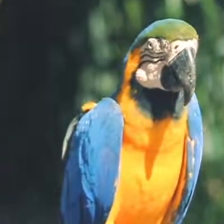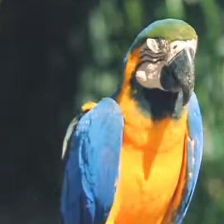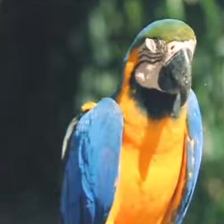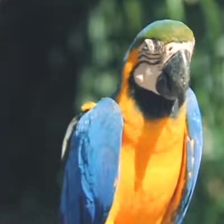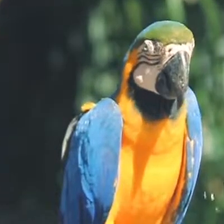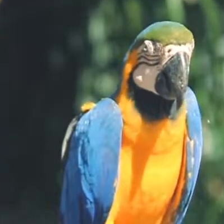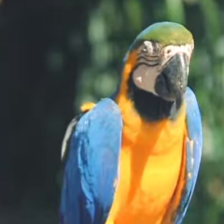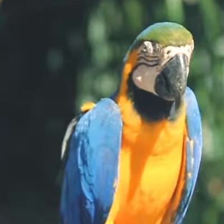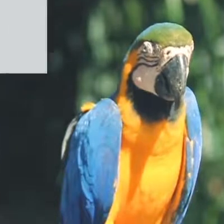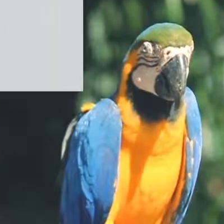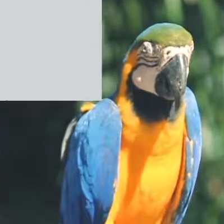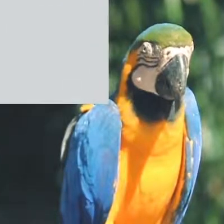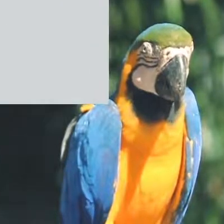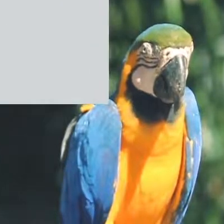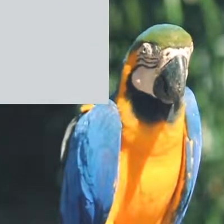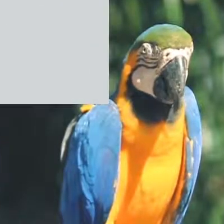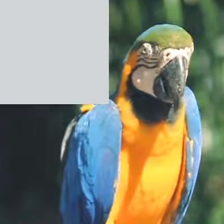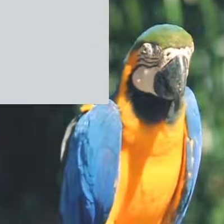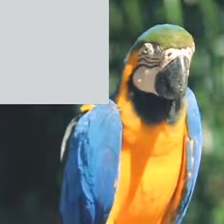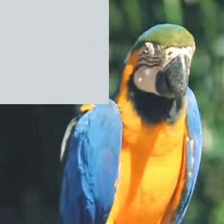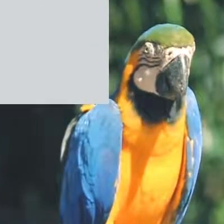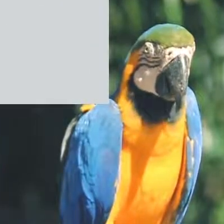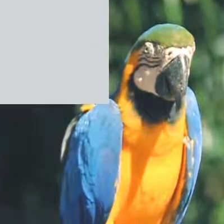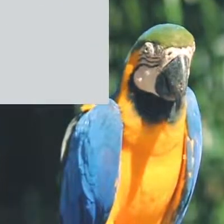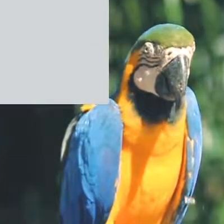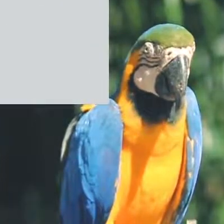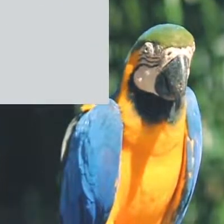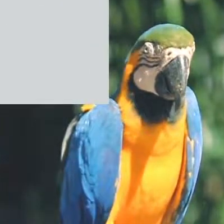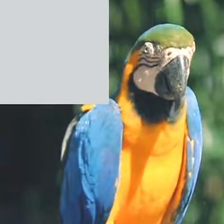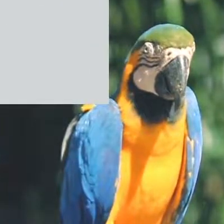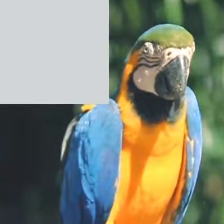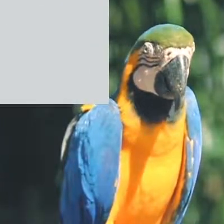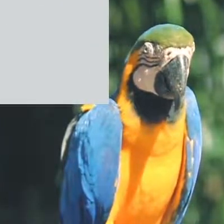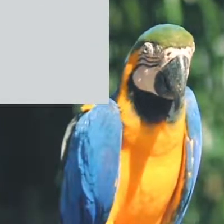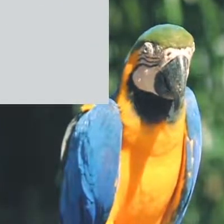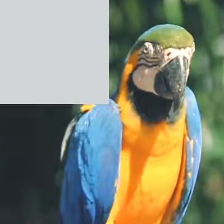Assembleia Legislativa de Mato Grosso do Sul.